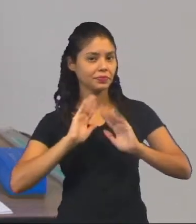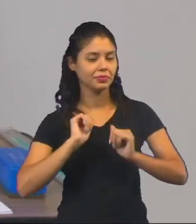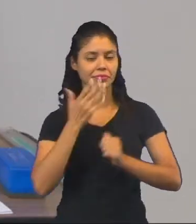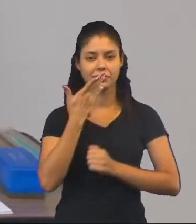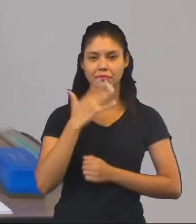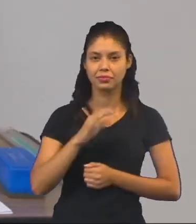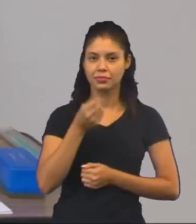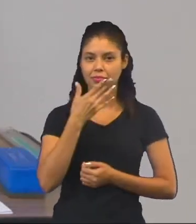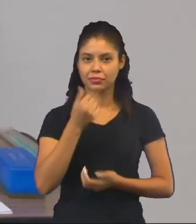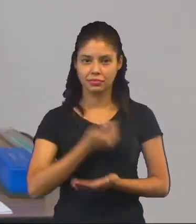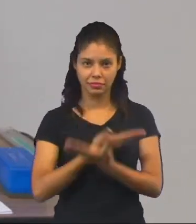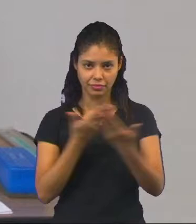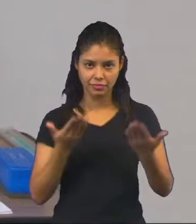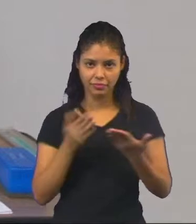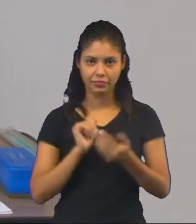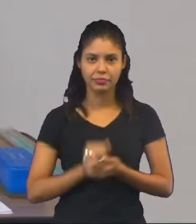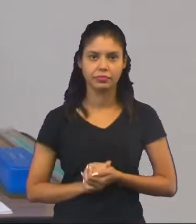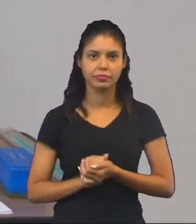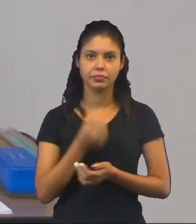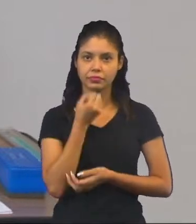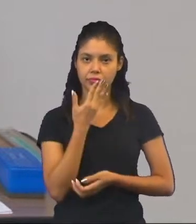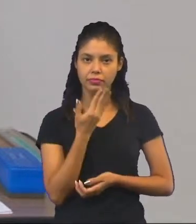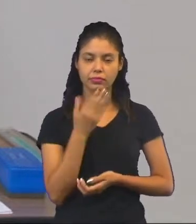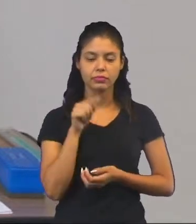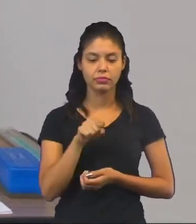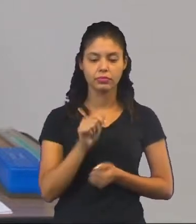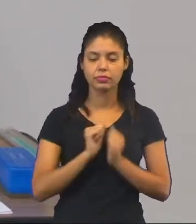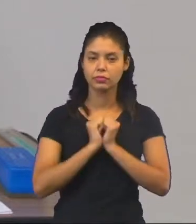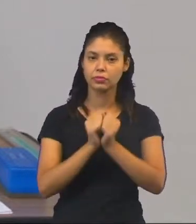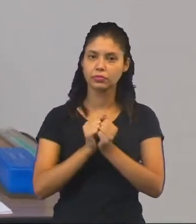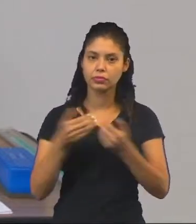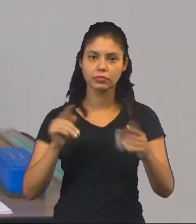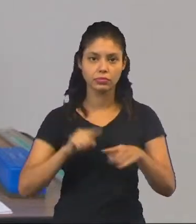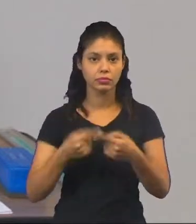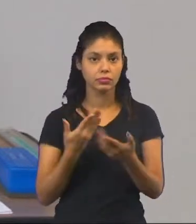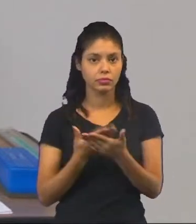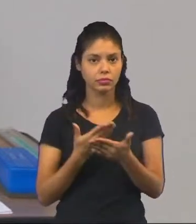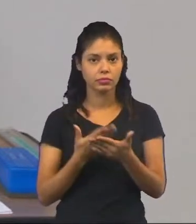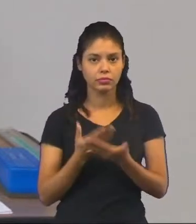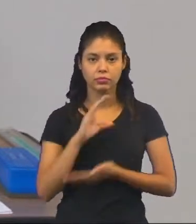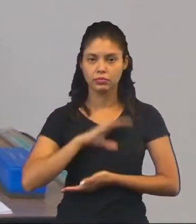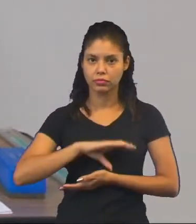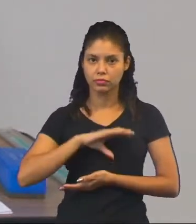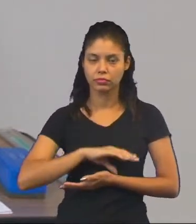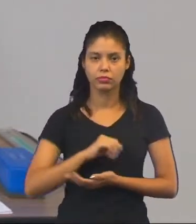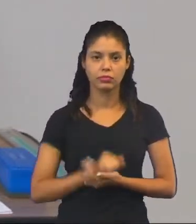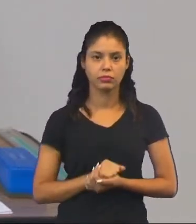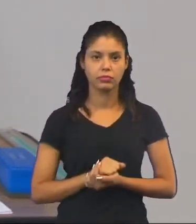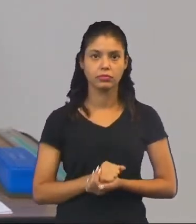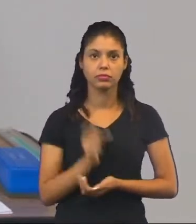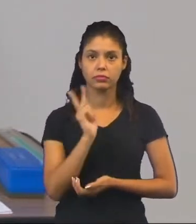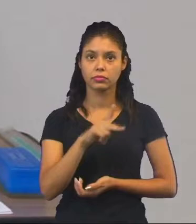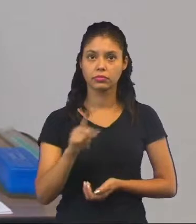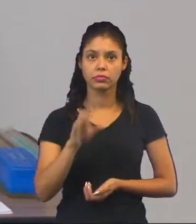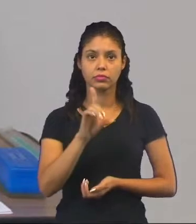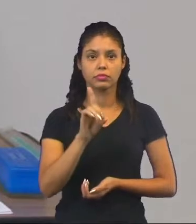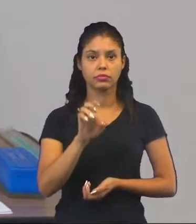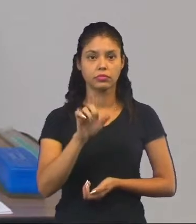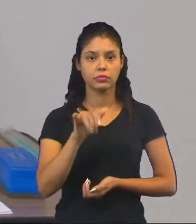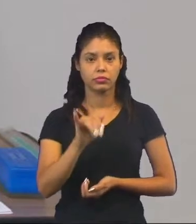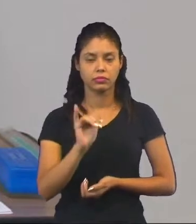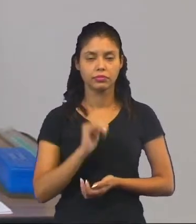Olá, crianças, tudo bem? Que bom estar com vocês hoje para mais uma aula de língua portuguesa. Sou a professora